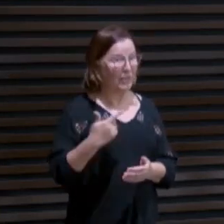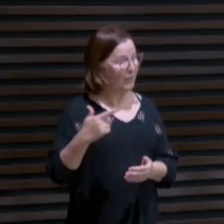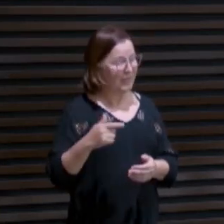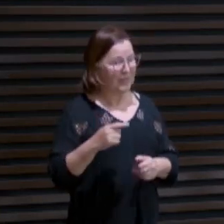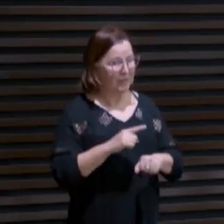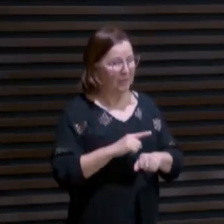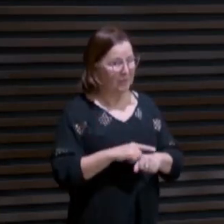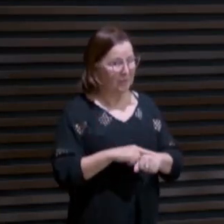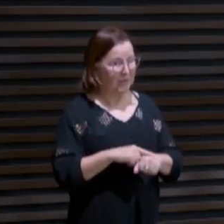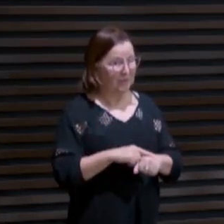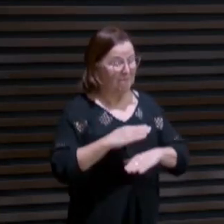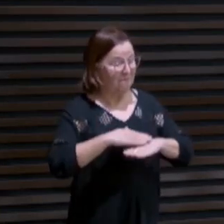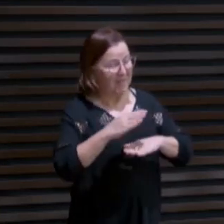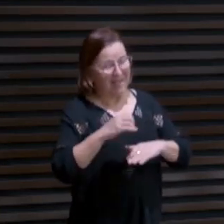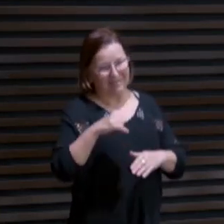momento.